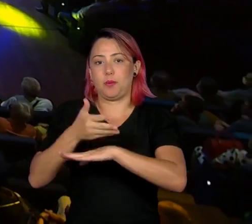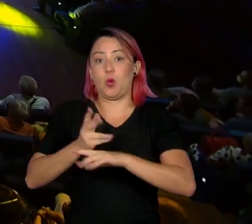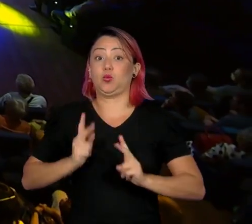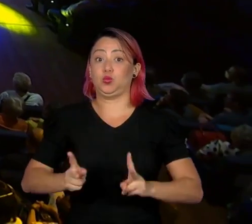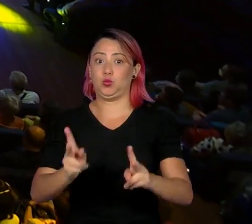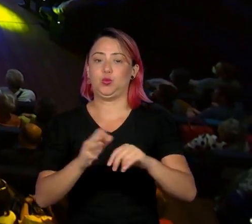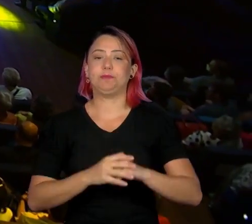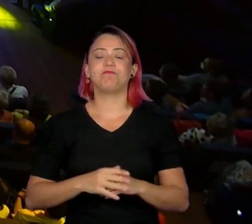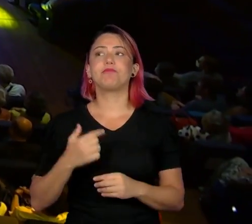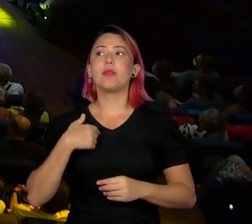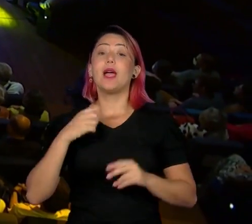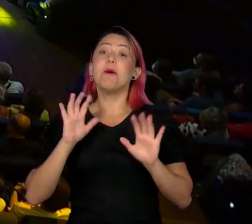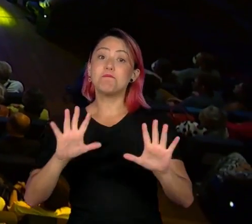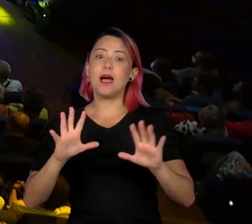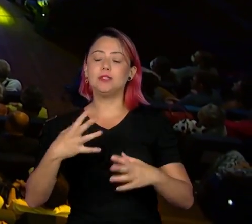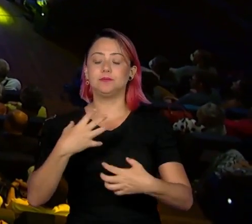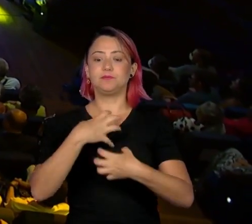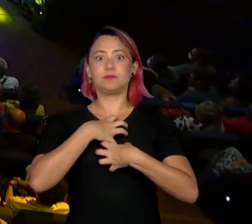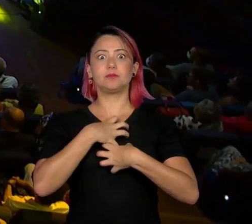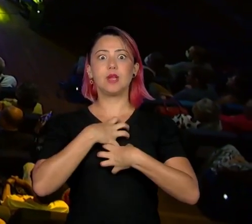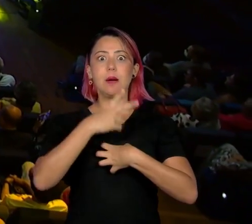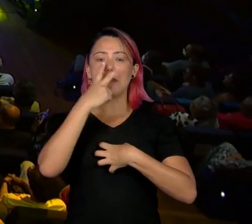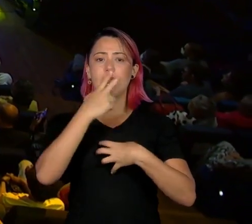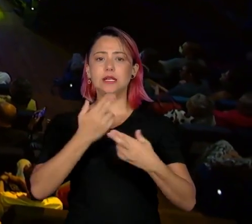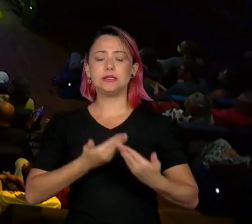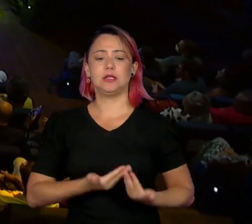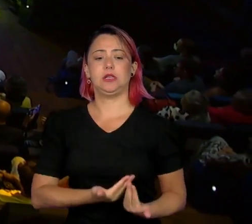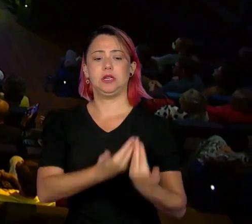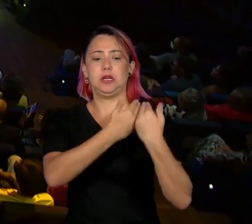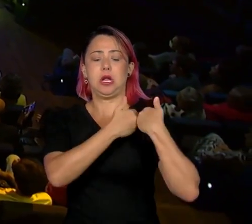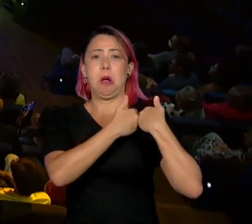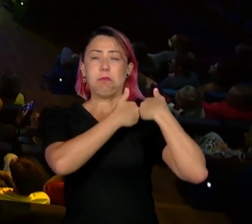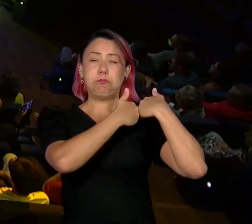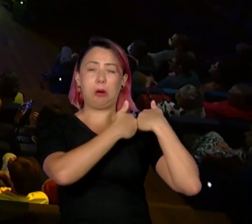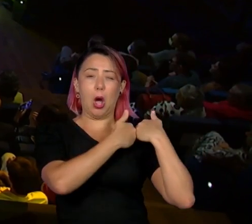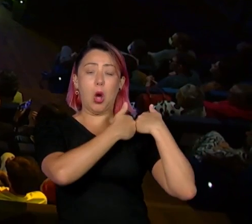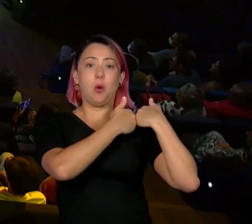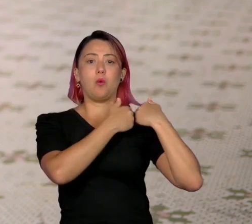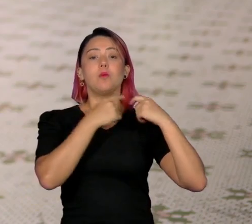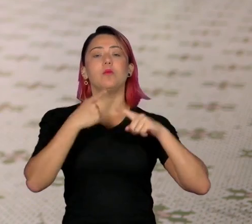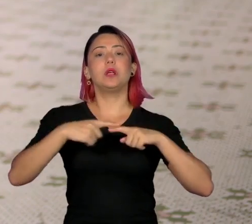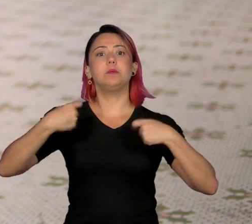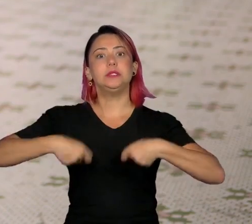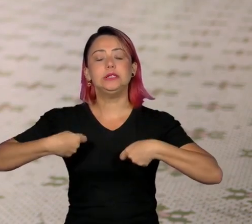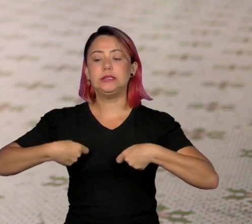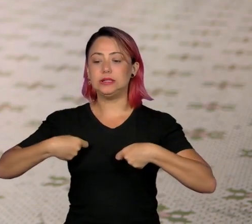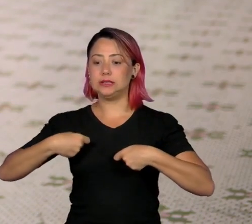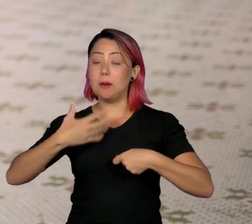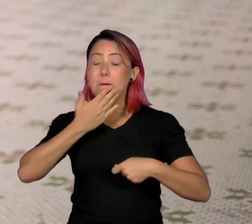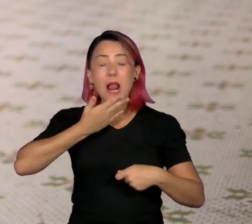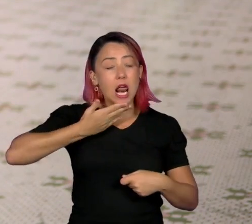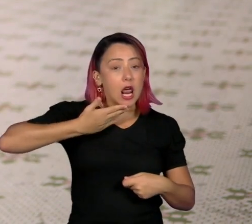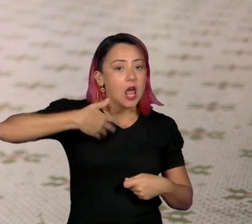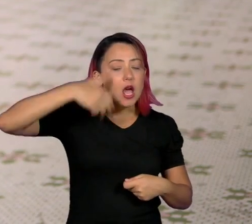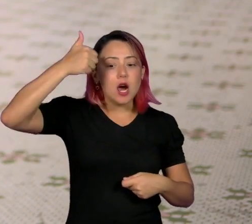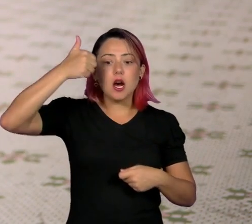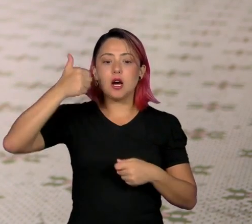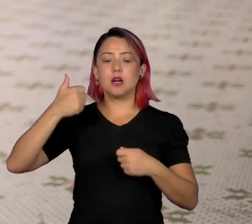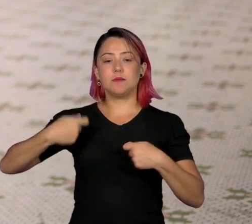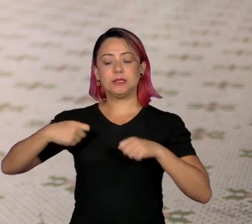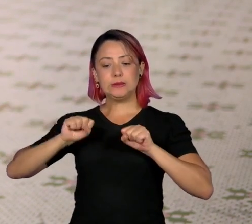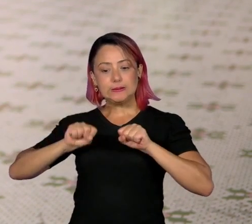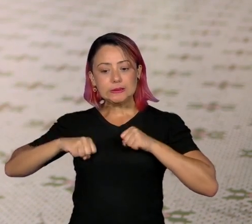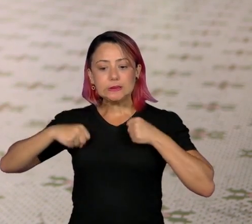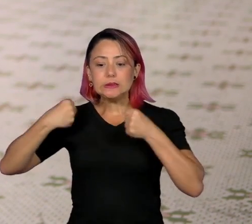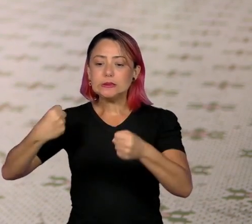que eu sentia mais responsabilidade, assim, sabe, de querer fazer o meu melhor e de querer chegar até o